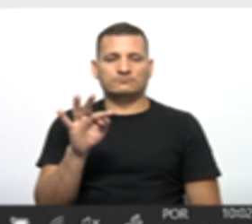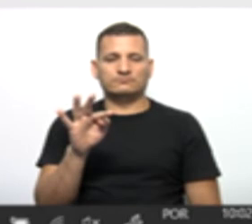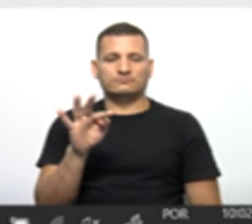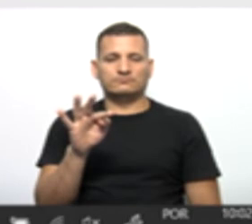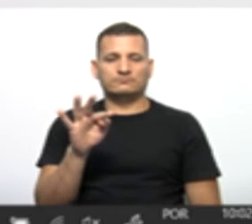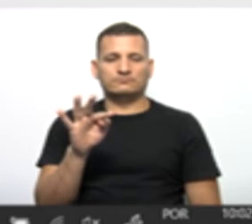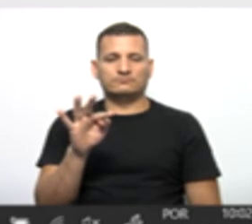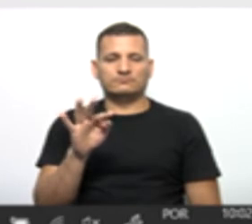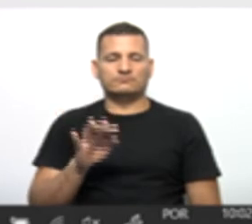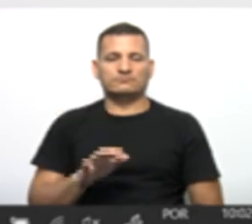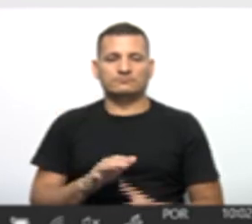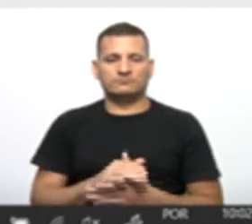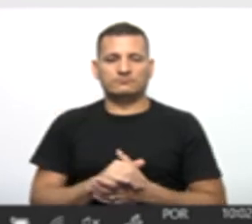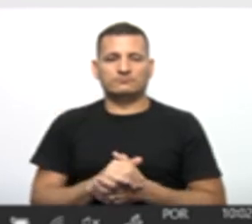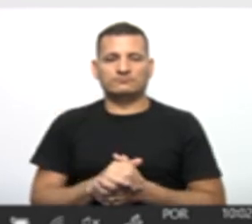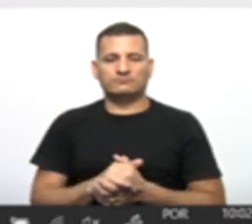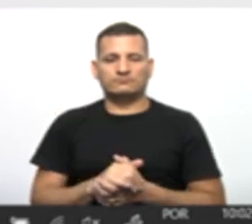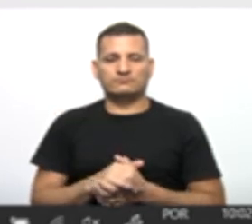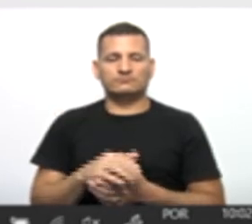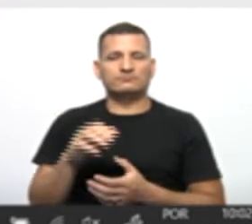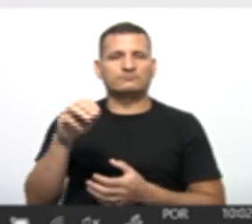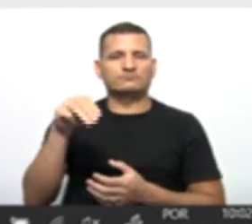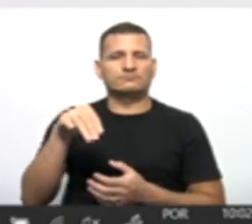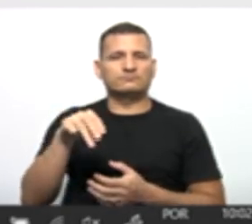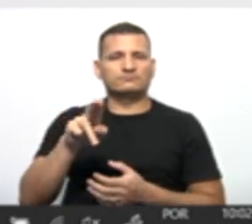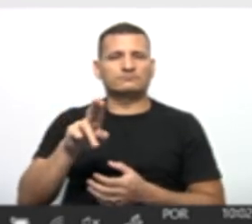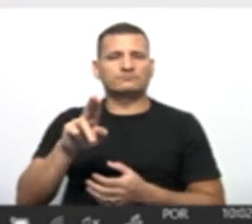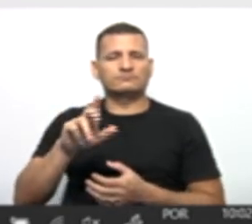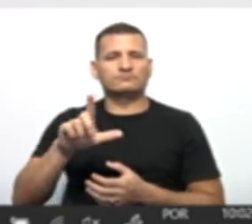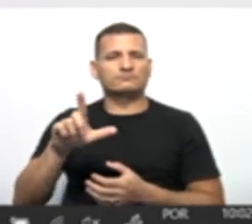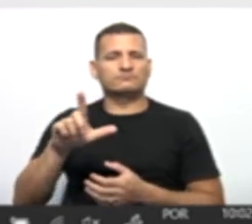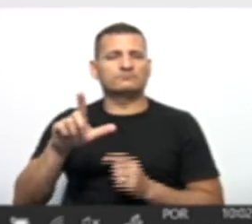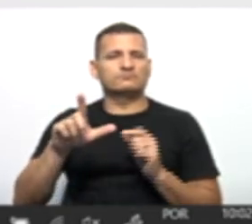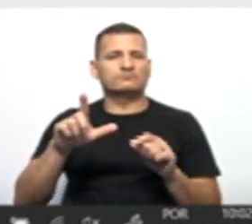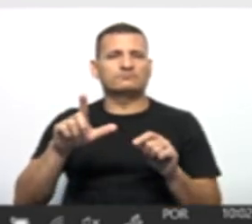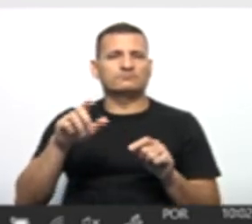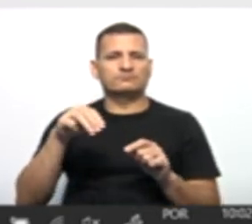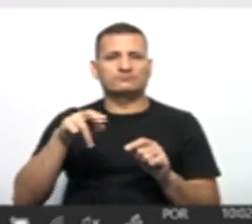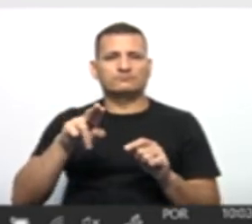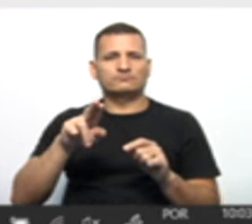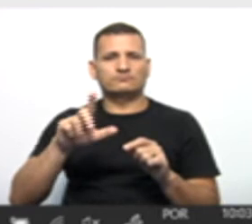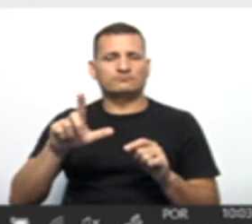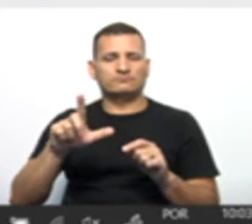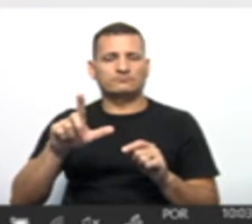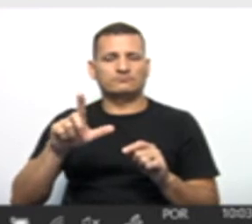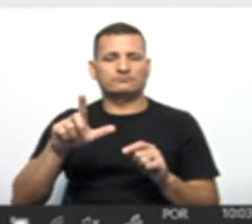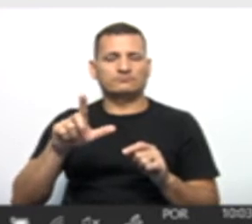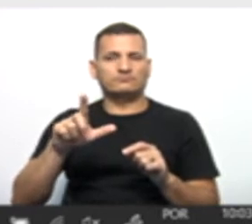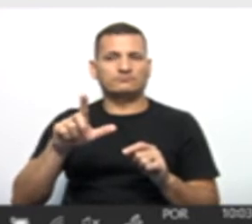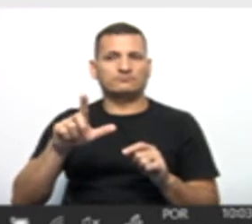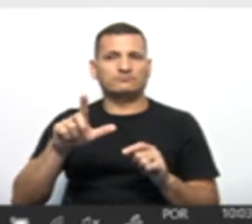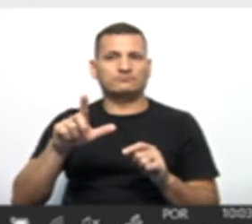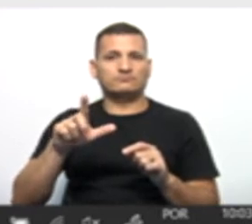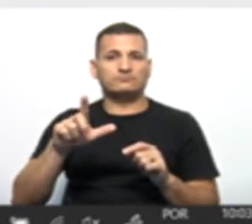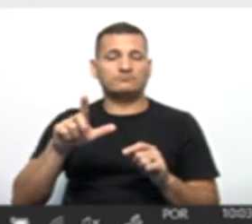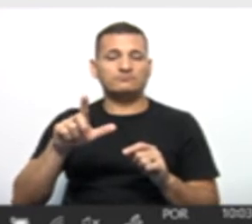a chave ficou com um mul aqui. O que é esse mul? Ele quer dizer que esse campo é uma chave que ela pode se repetir.